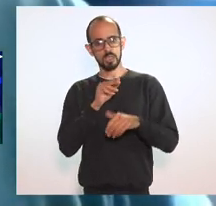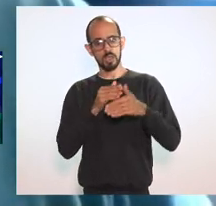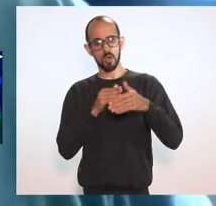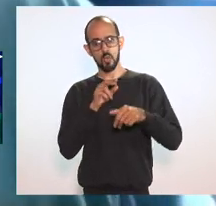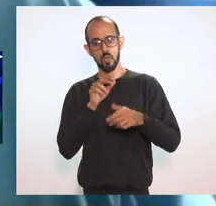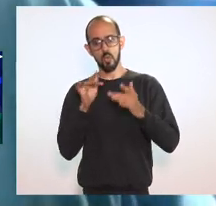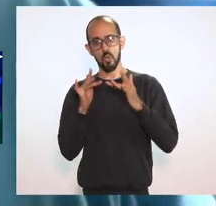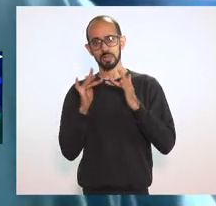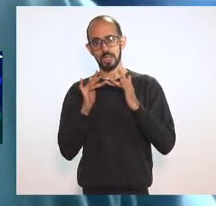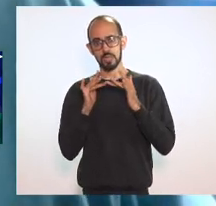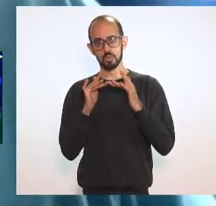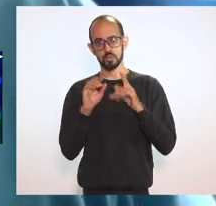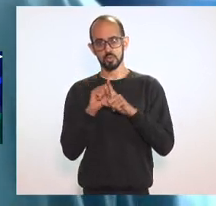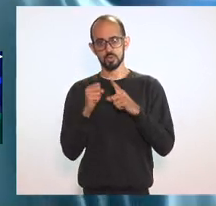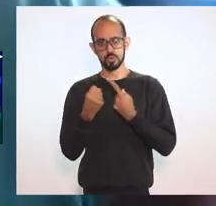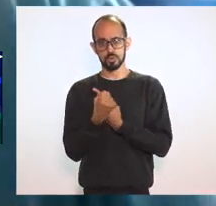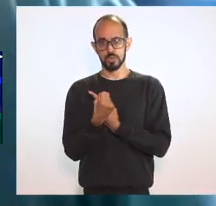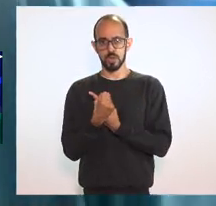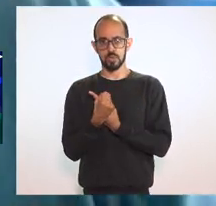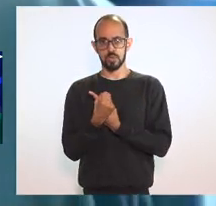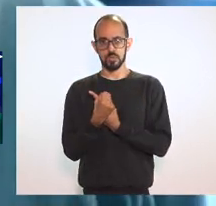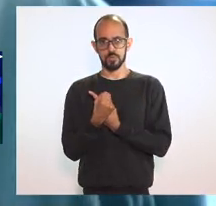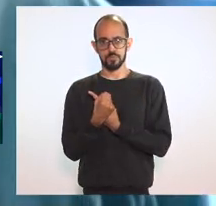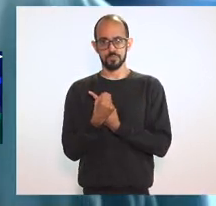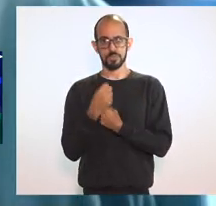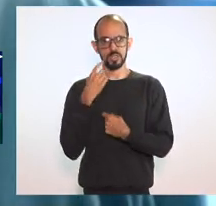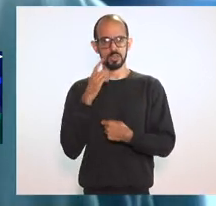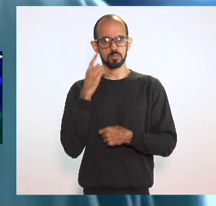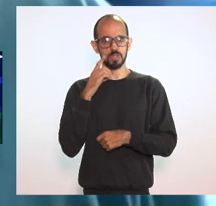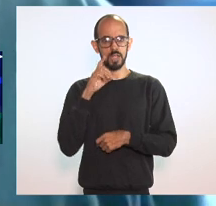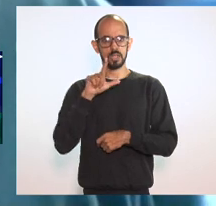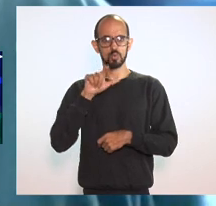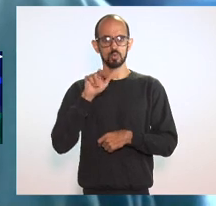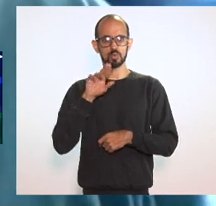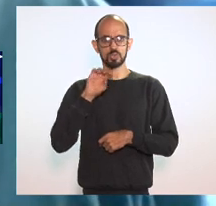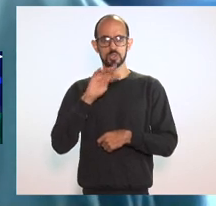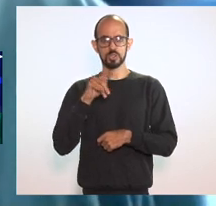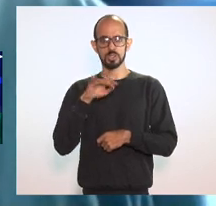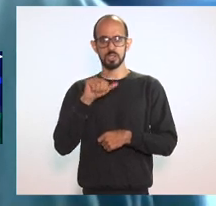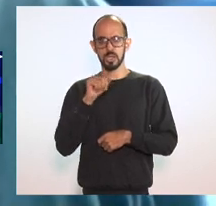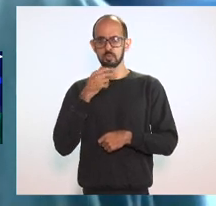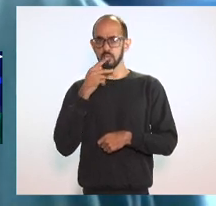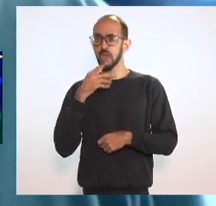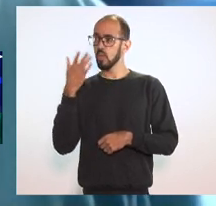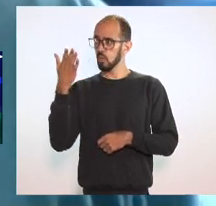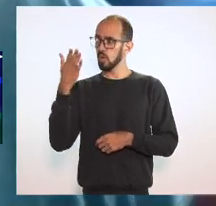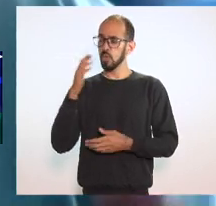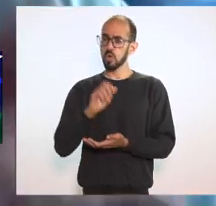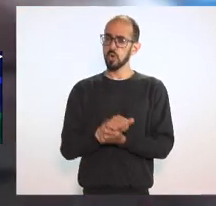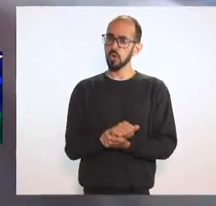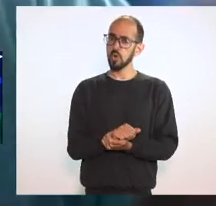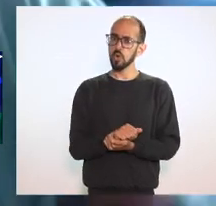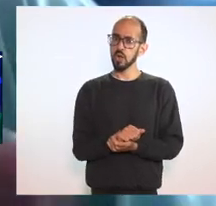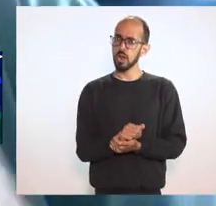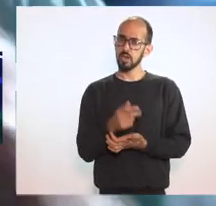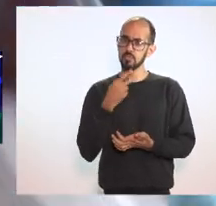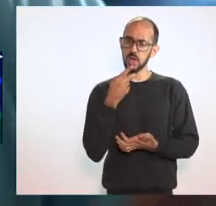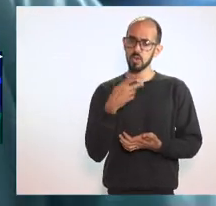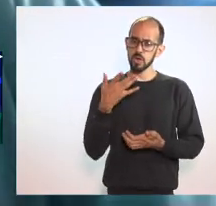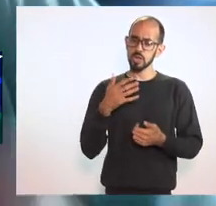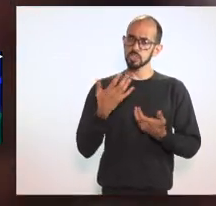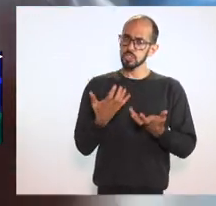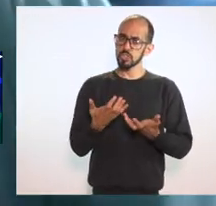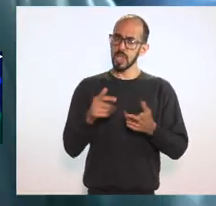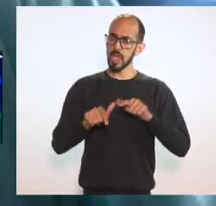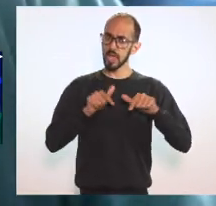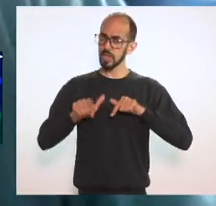contrato social a deputada Lucinha forma muito disso e eu concordo a deputada volante quer emprego